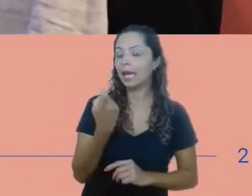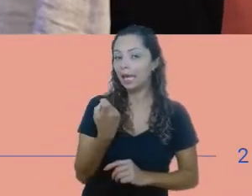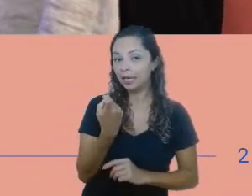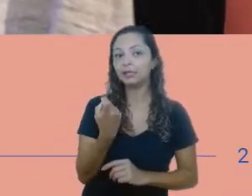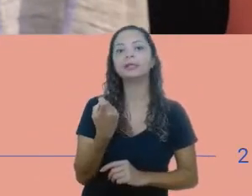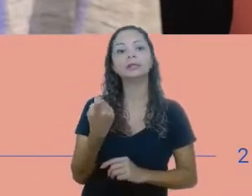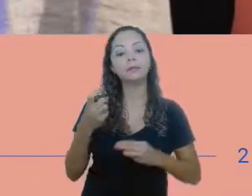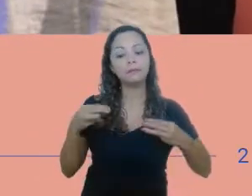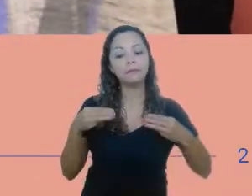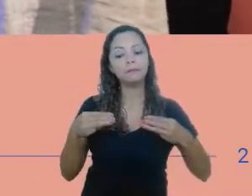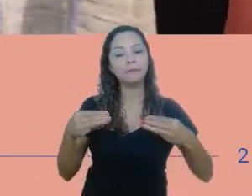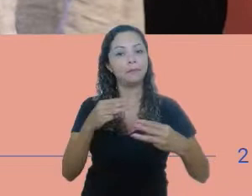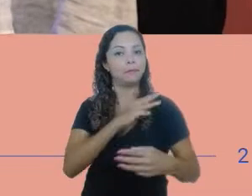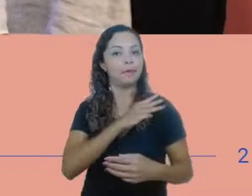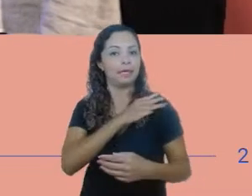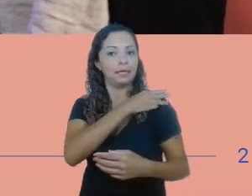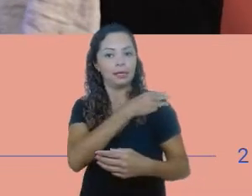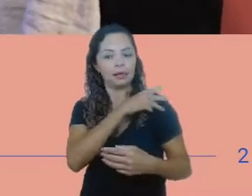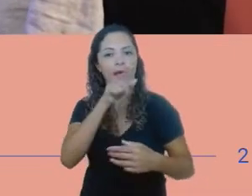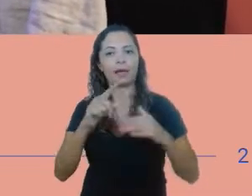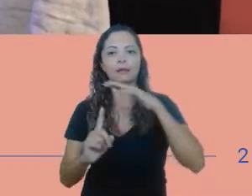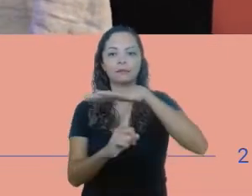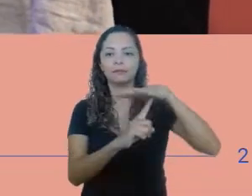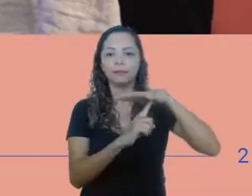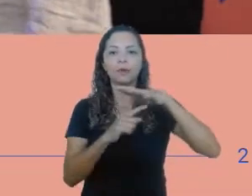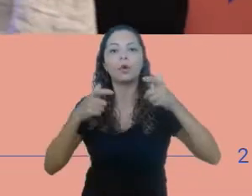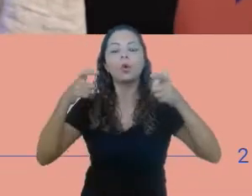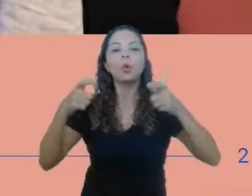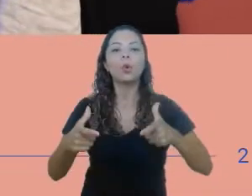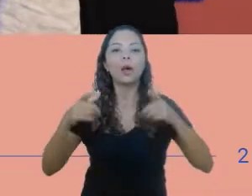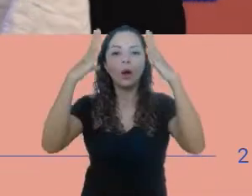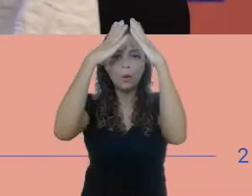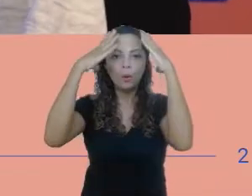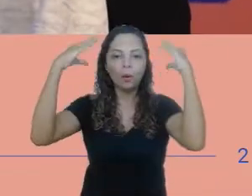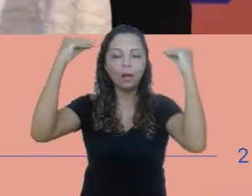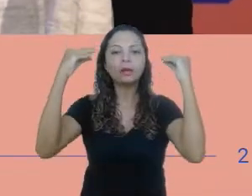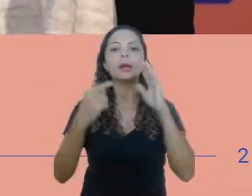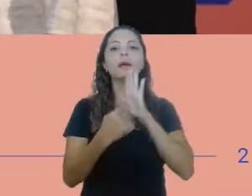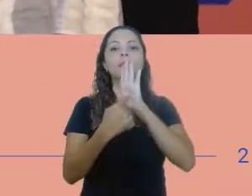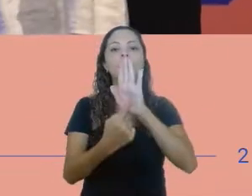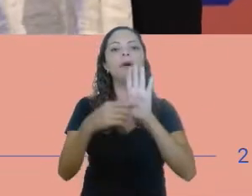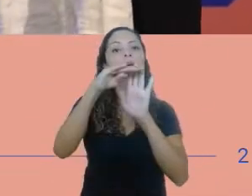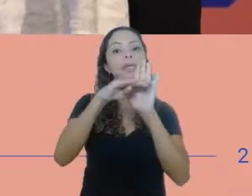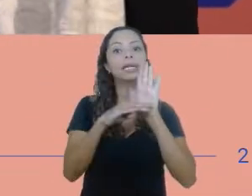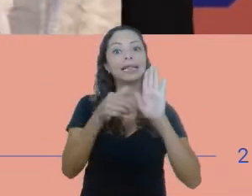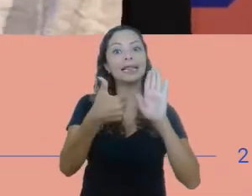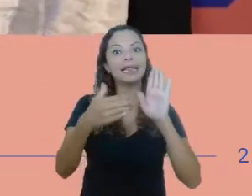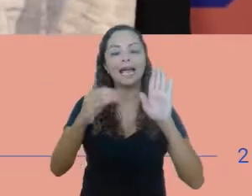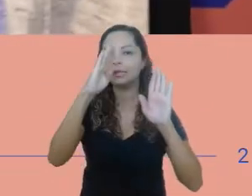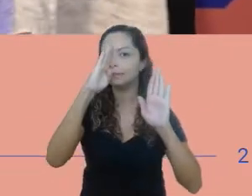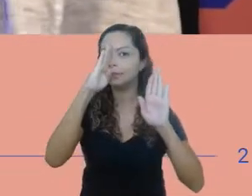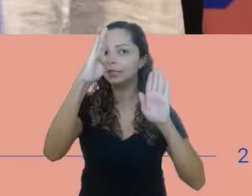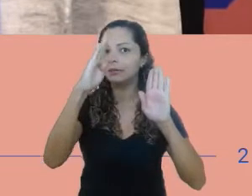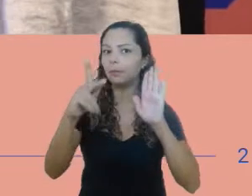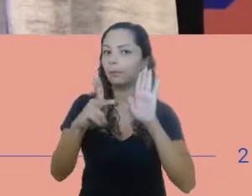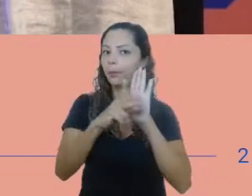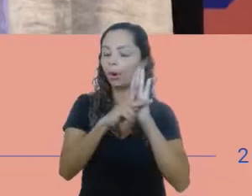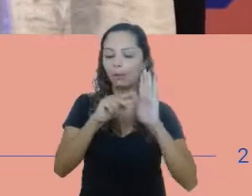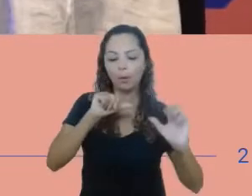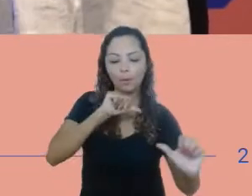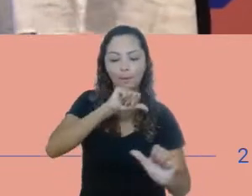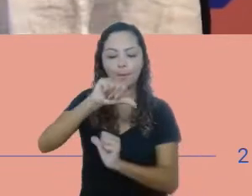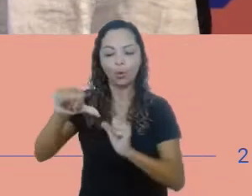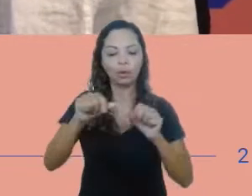publicou agora um livro que fala dos dez princípios básicos para transição e a diferença a questão da governança